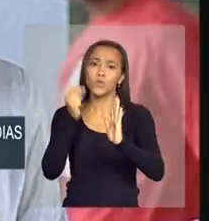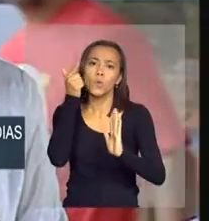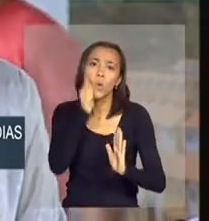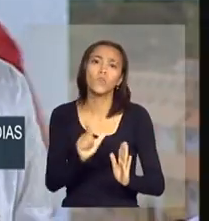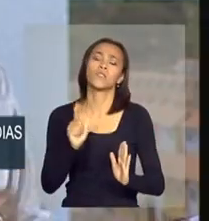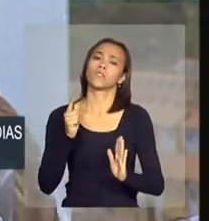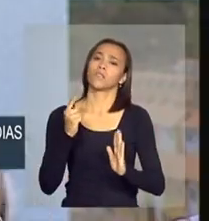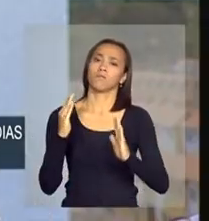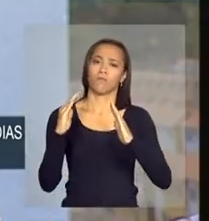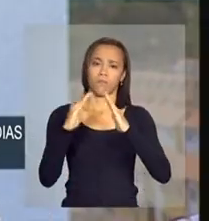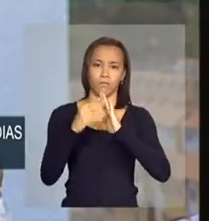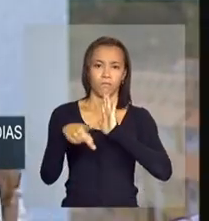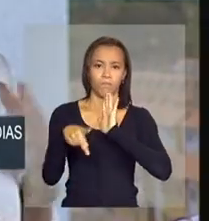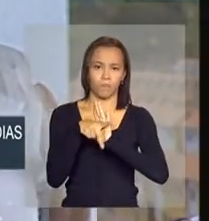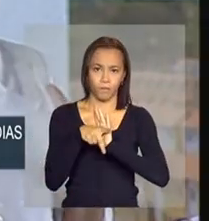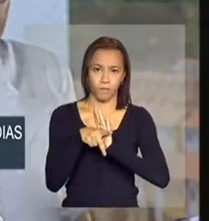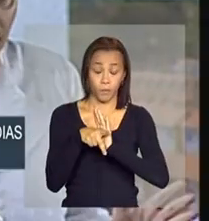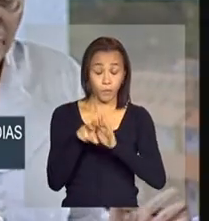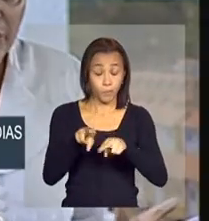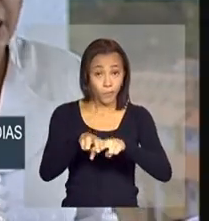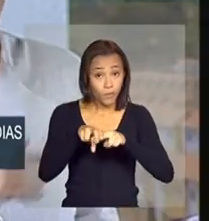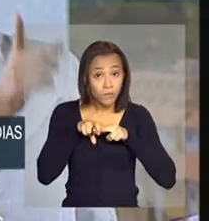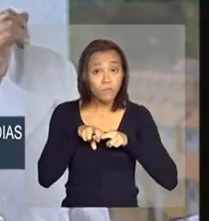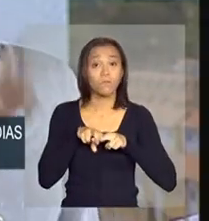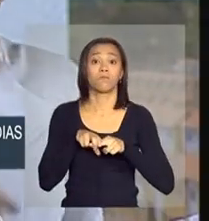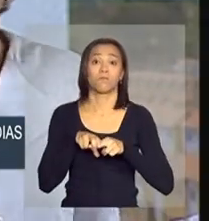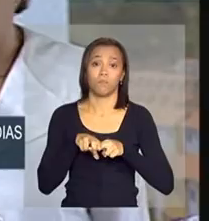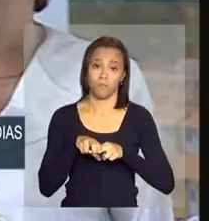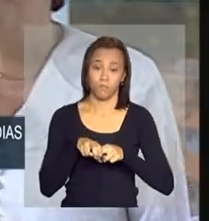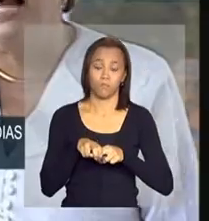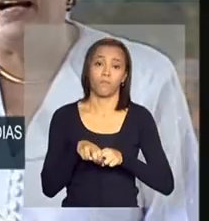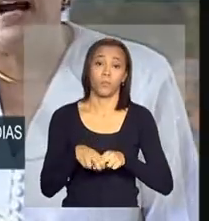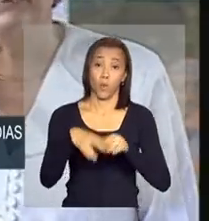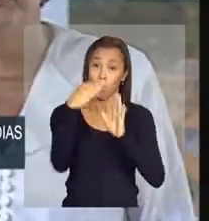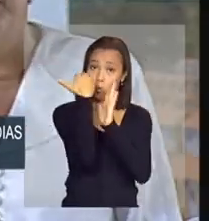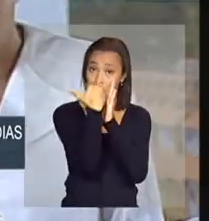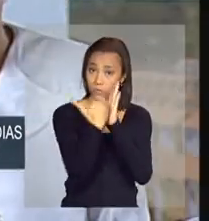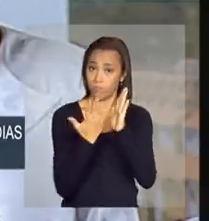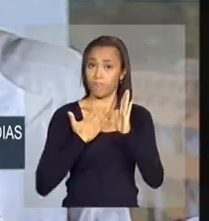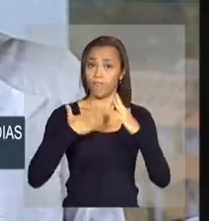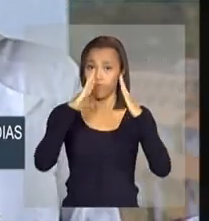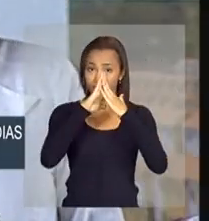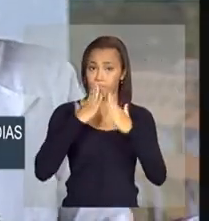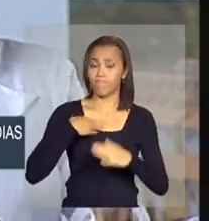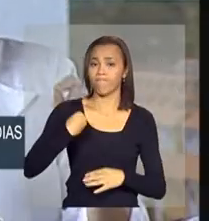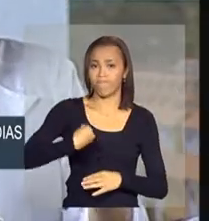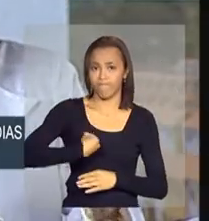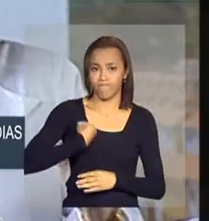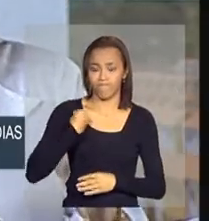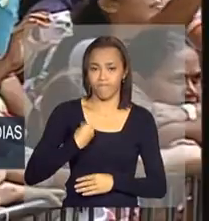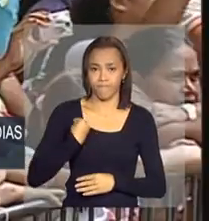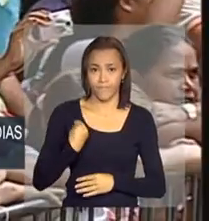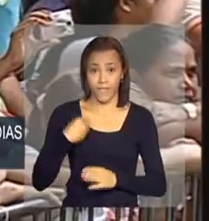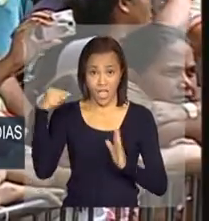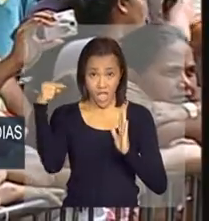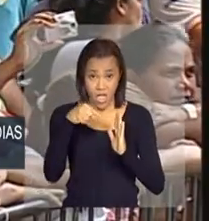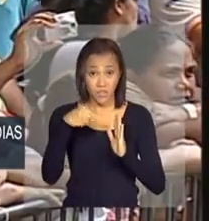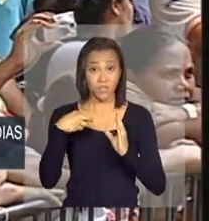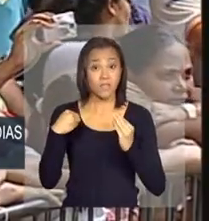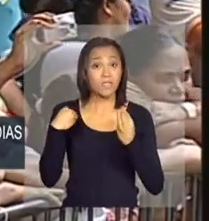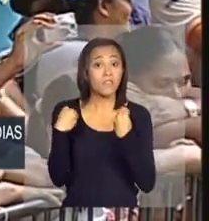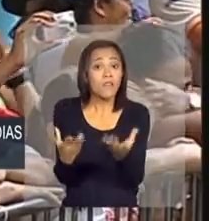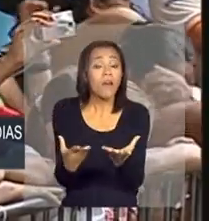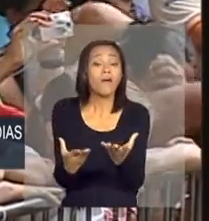a casa própria por isso o programa Minha Casa Minha Vida ele a